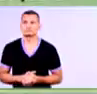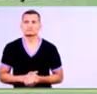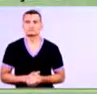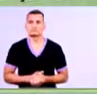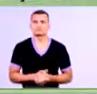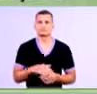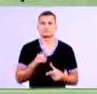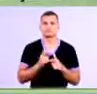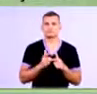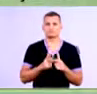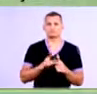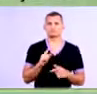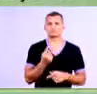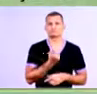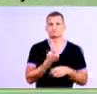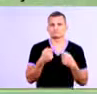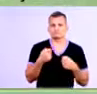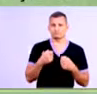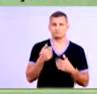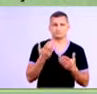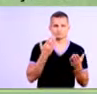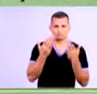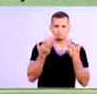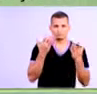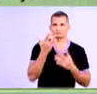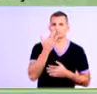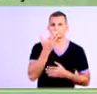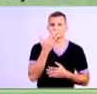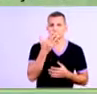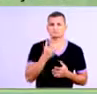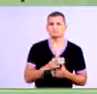Por que a gente vai trabalhar a psicologia das cores, né?